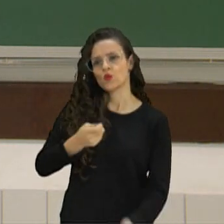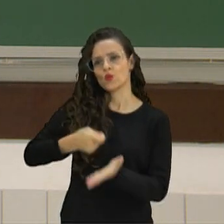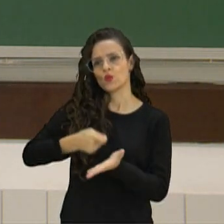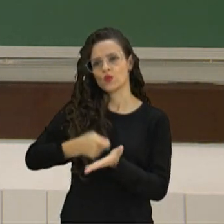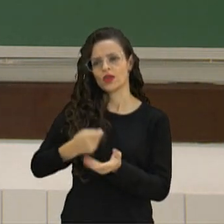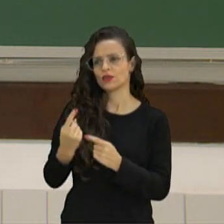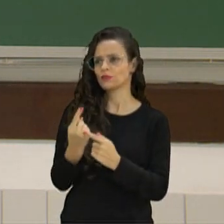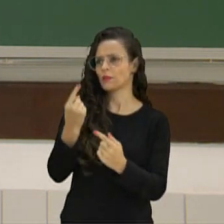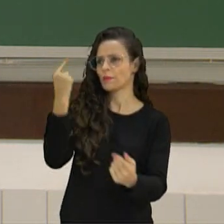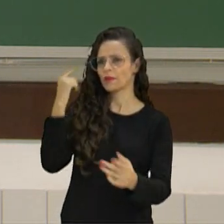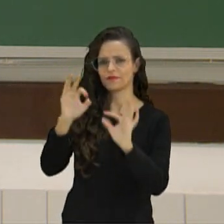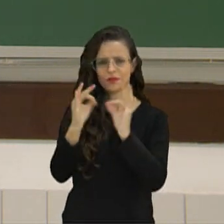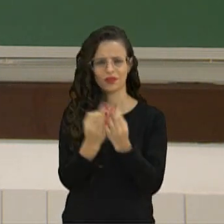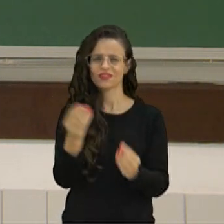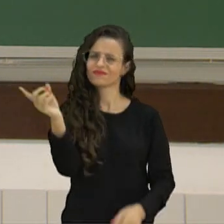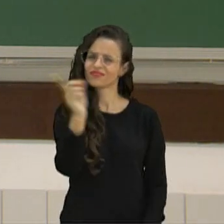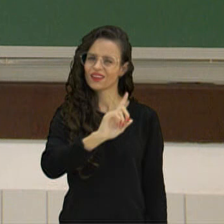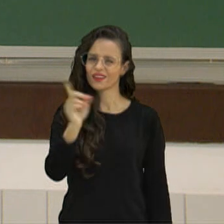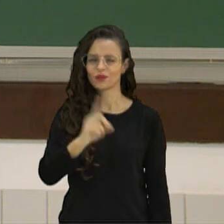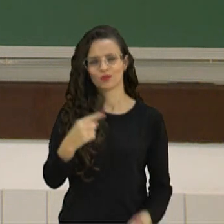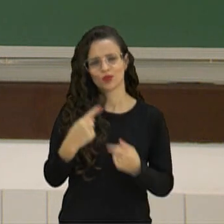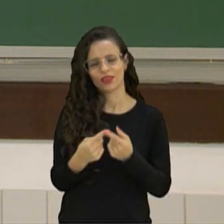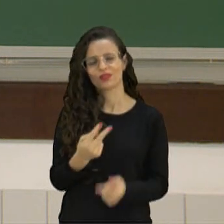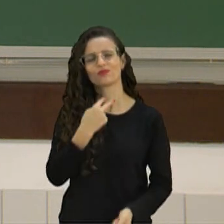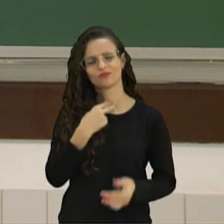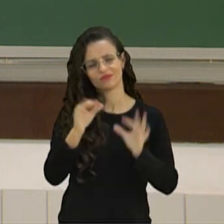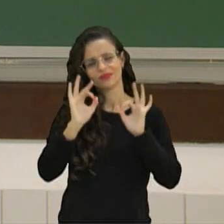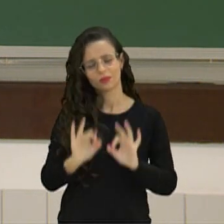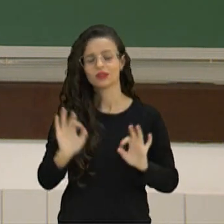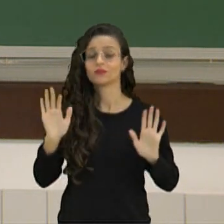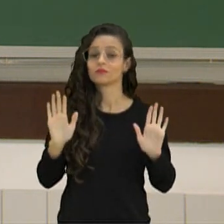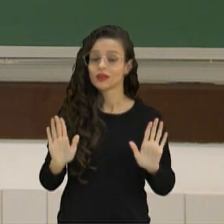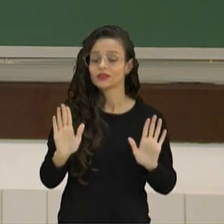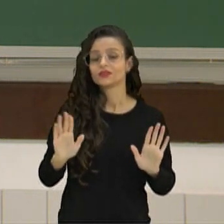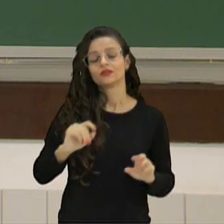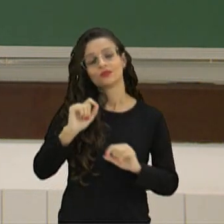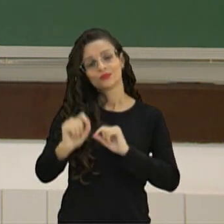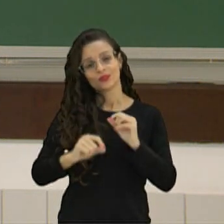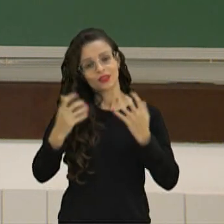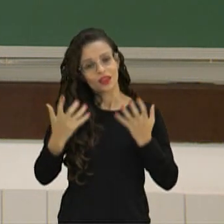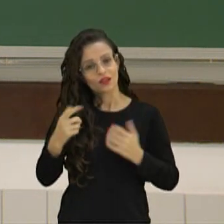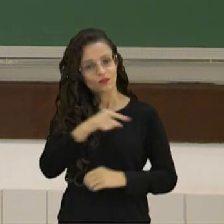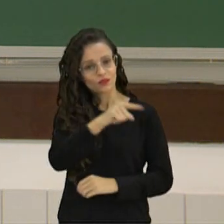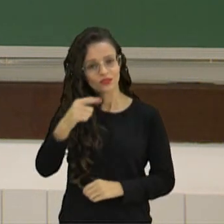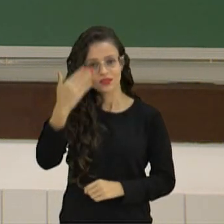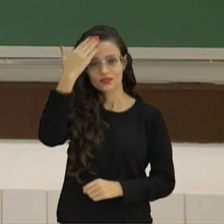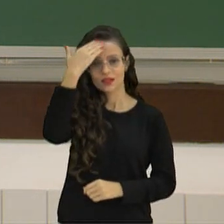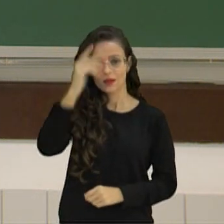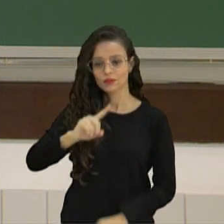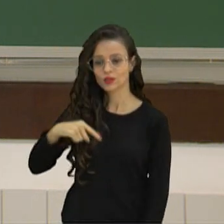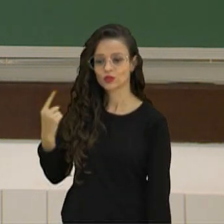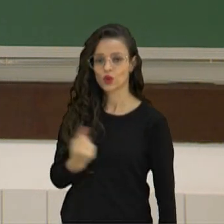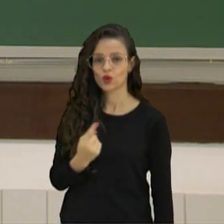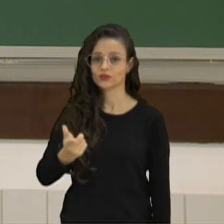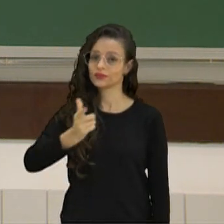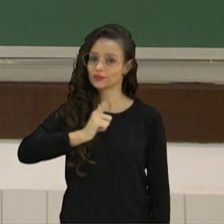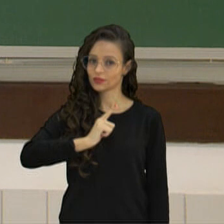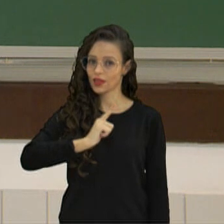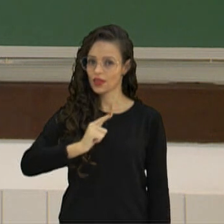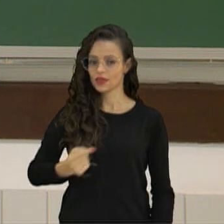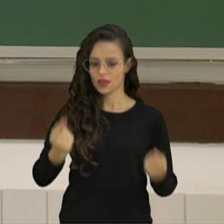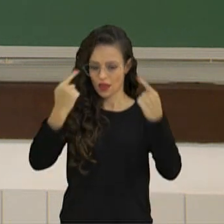os antepassados, porque nós nem temos ferramentas para isso. O que eu quero que vocês saibam é que nós somos formados por